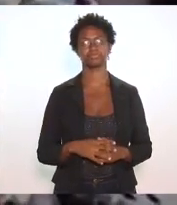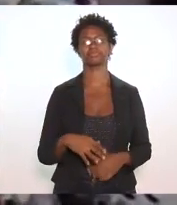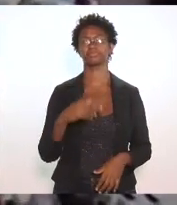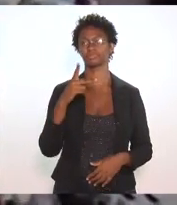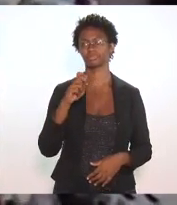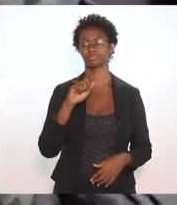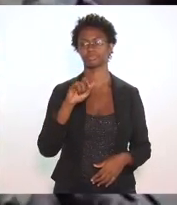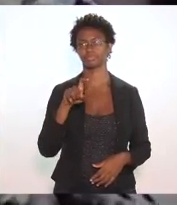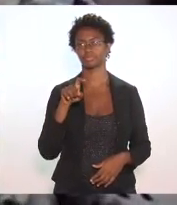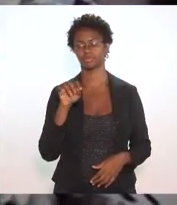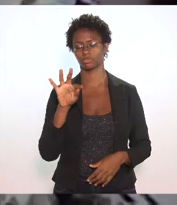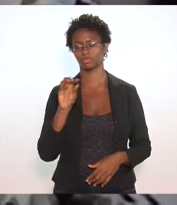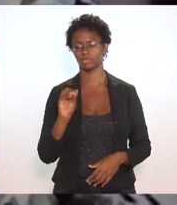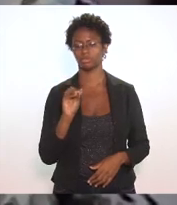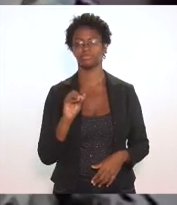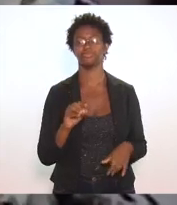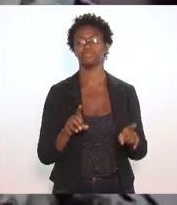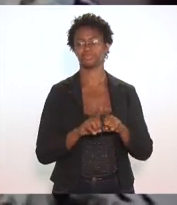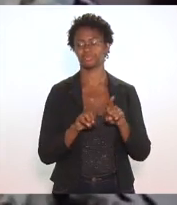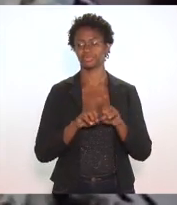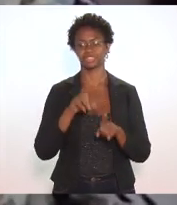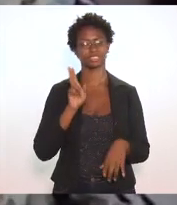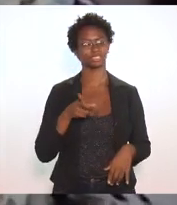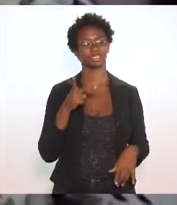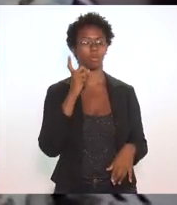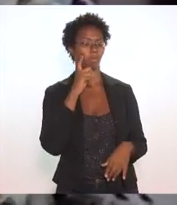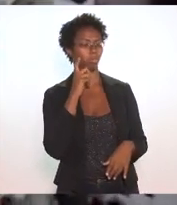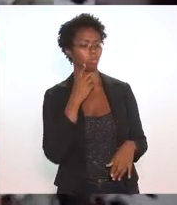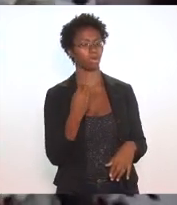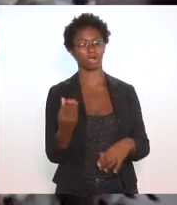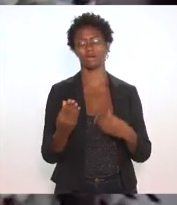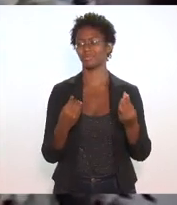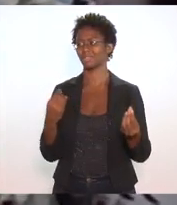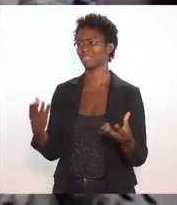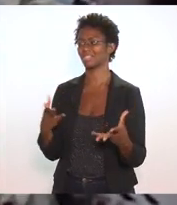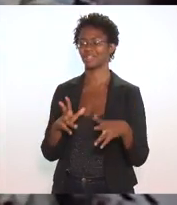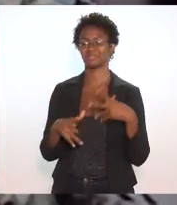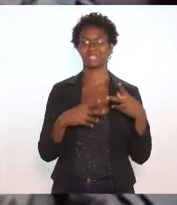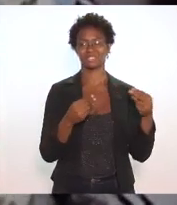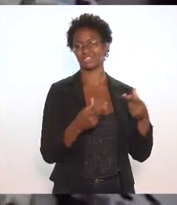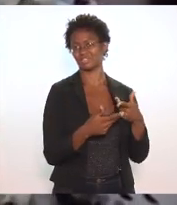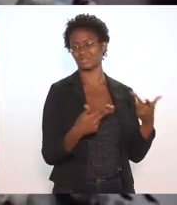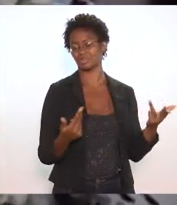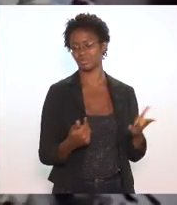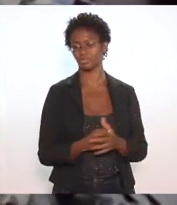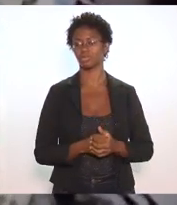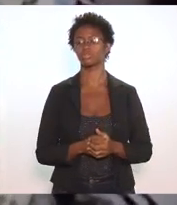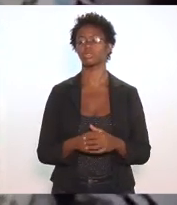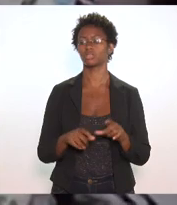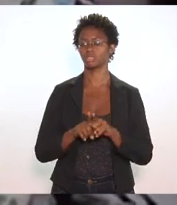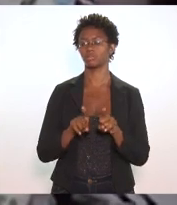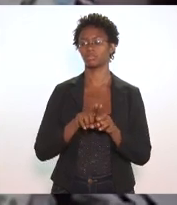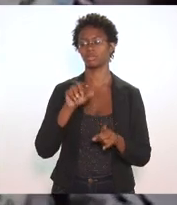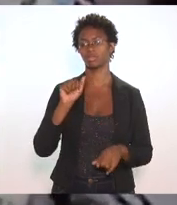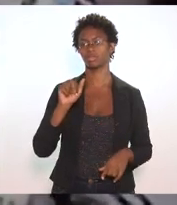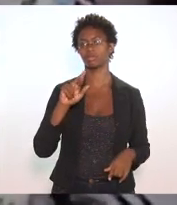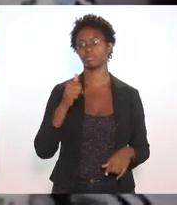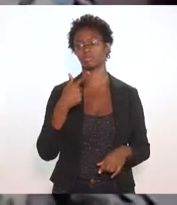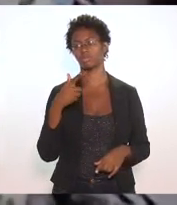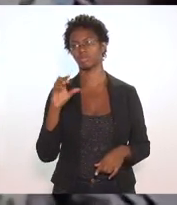figura maravilhosa, que tinha sempre uma bala, um bombom para nos ofertar, o nosso deputado Farid Abraão. Então, espero contar com o apoio de